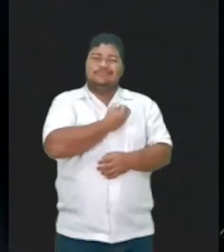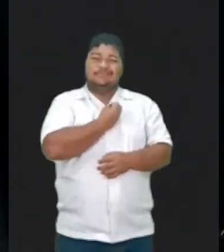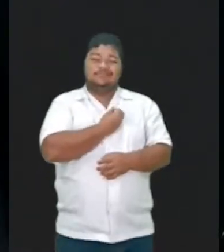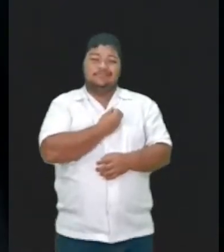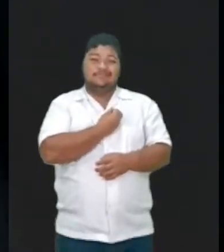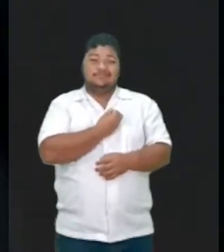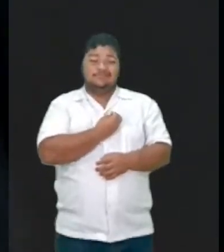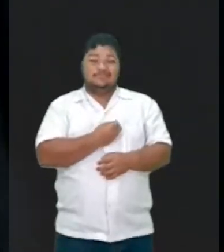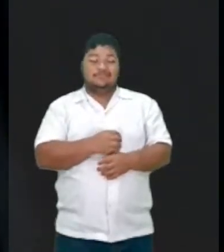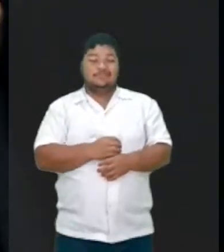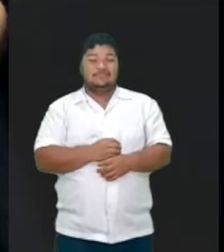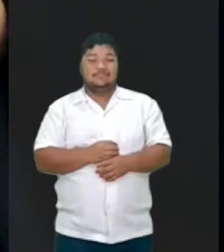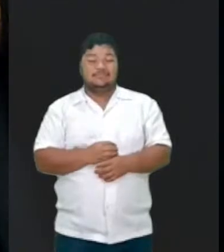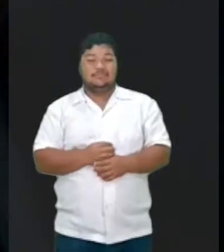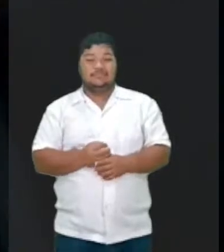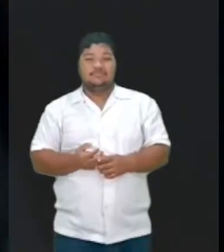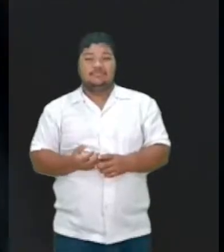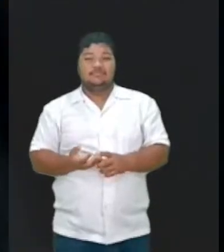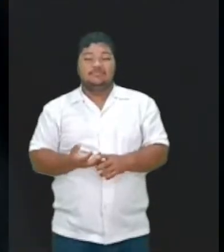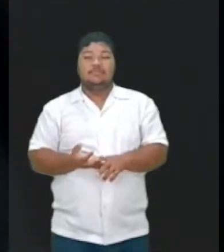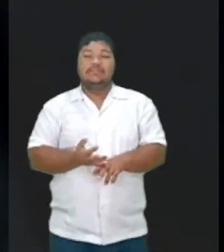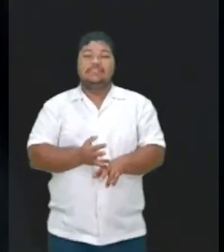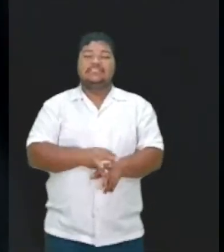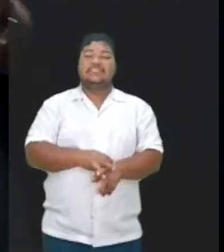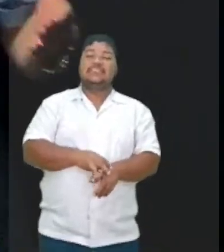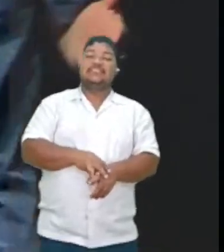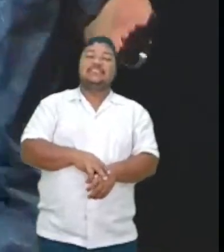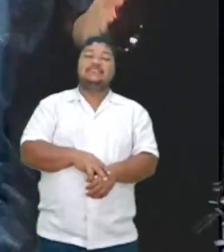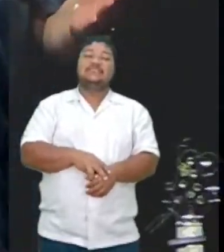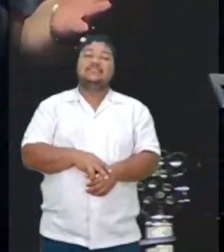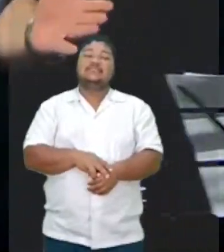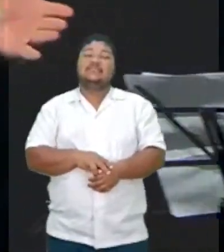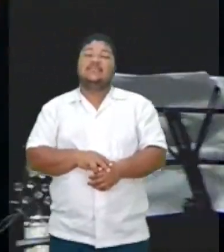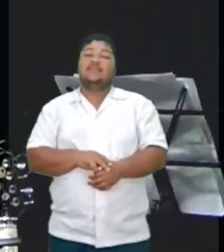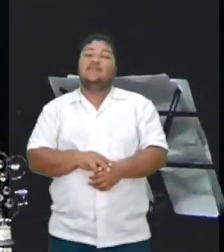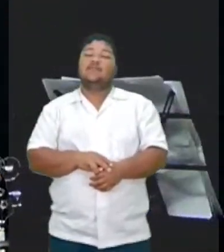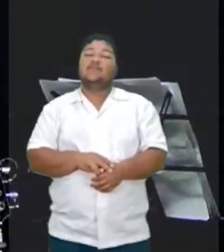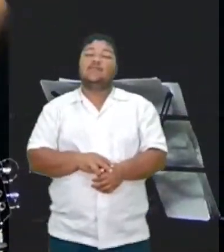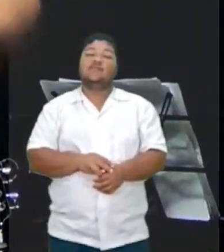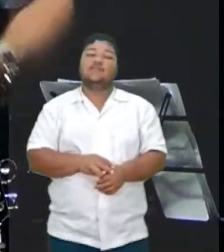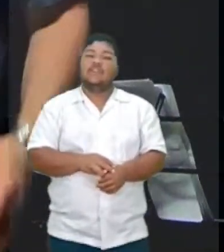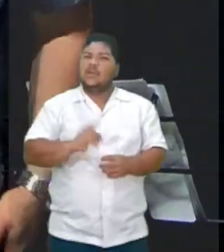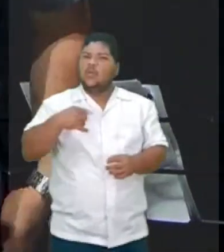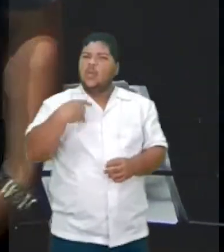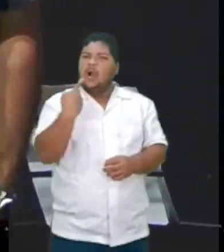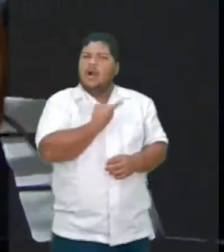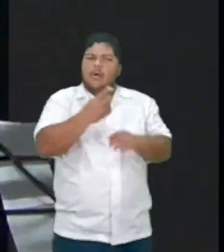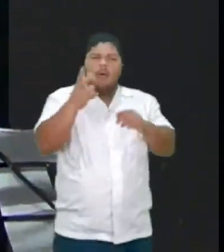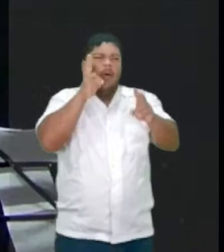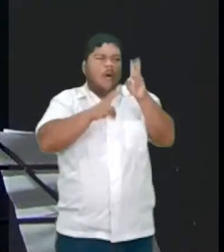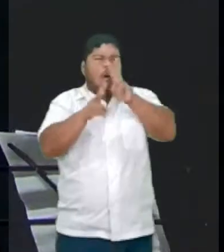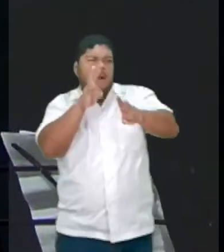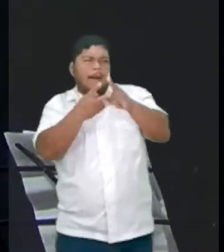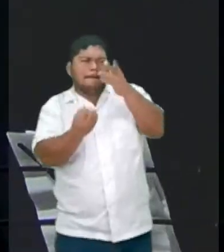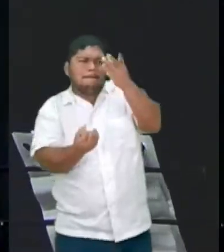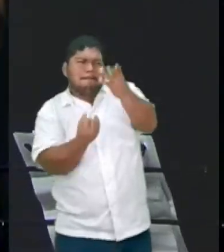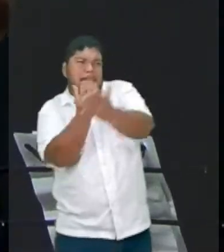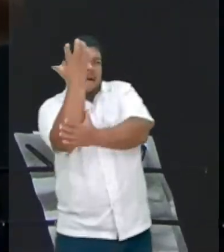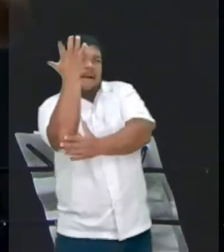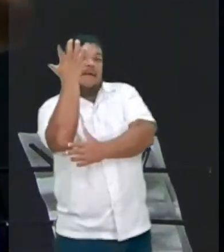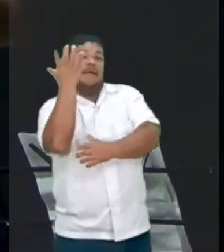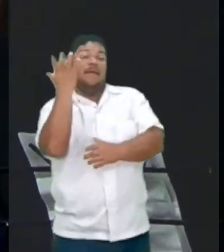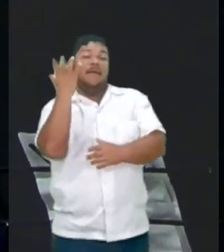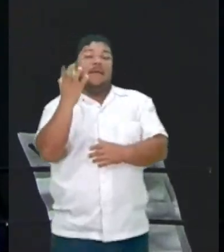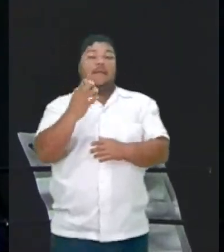não vem ao acaso. E quando nós olhamos na criação, o apóstolo Paulo em Romanos capítulo 1,